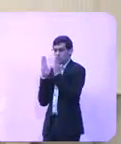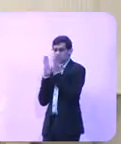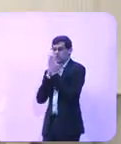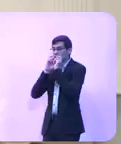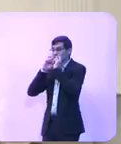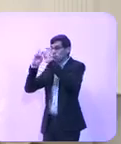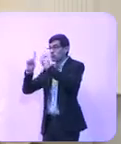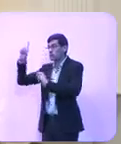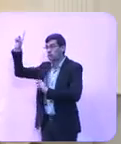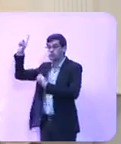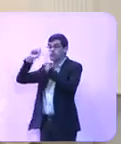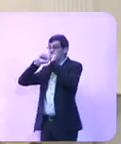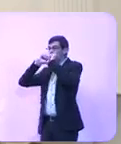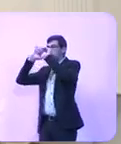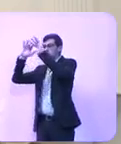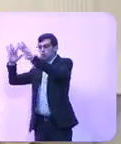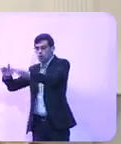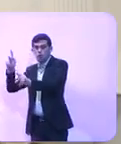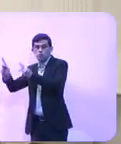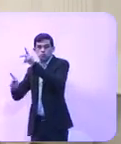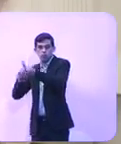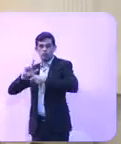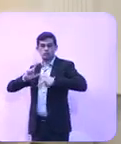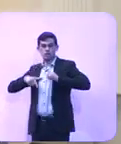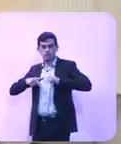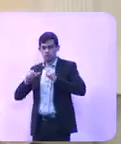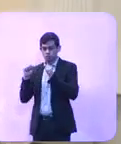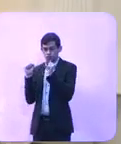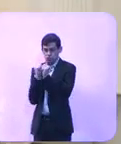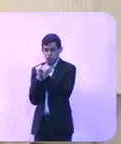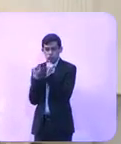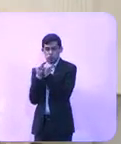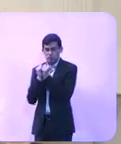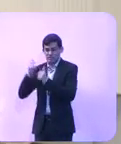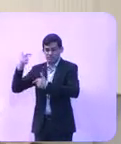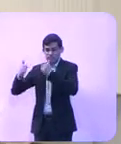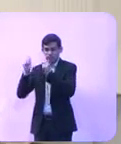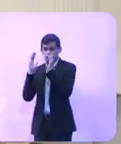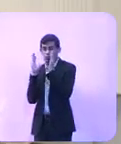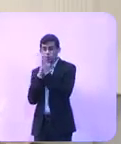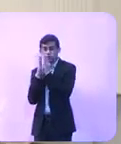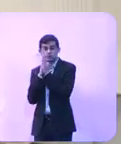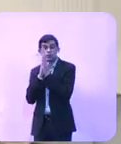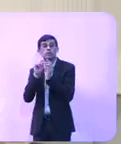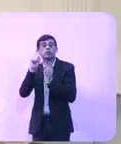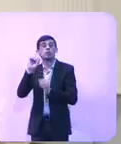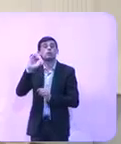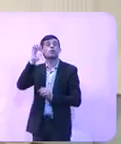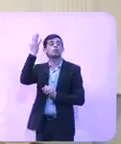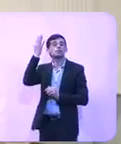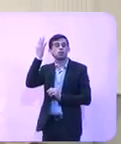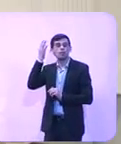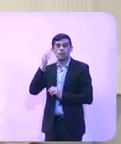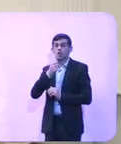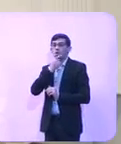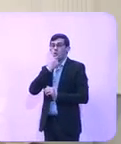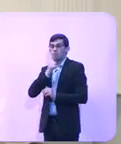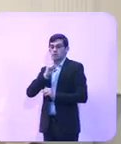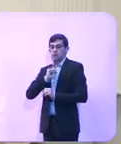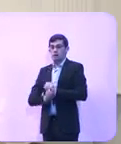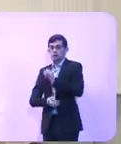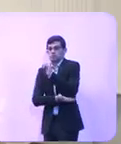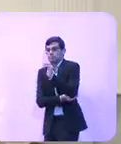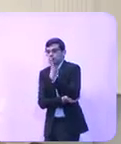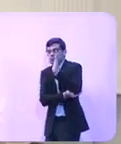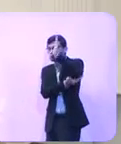clamando, pedindo a bênção de Deus, entrando na batalha em oração. E então eles começaram a segurar cada um o braço